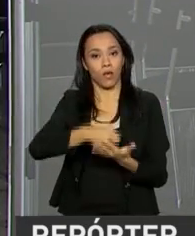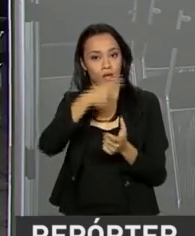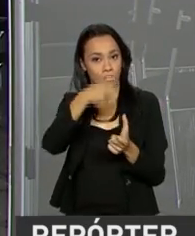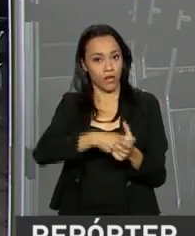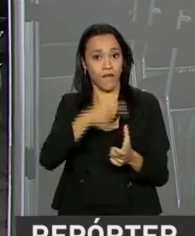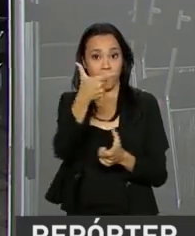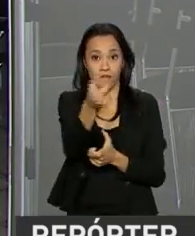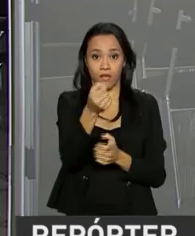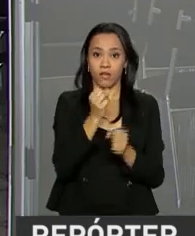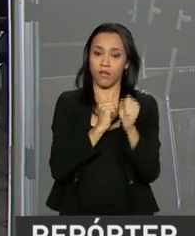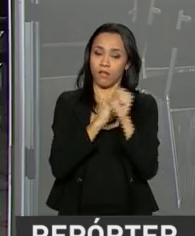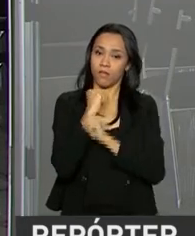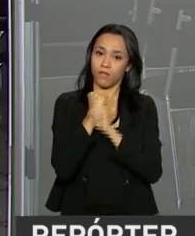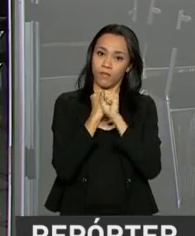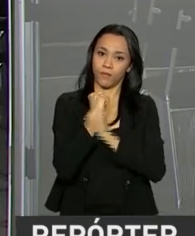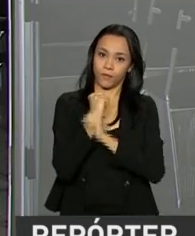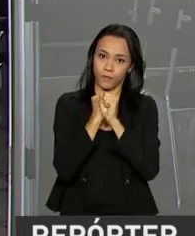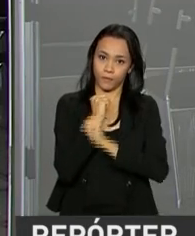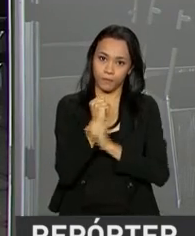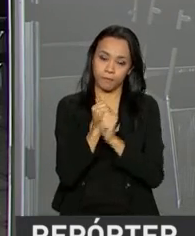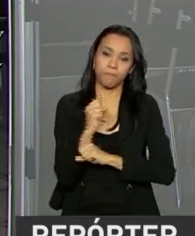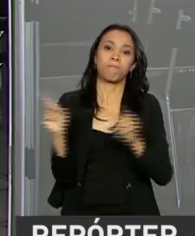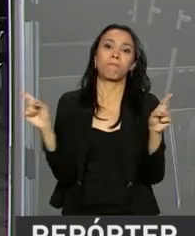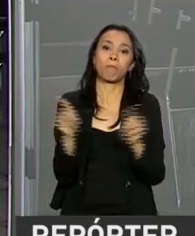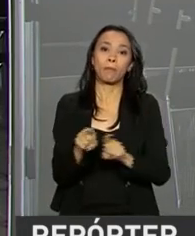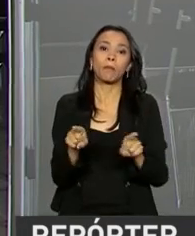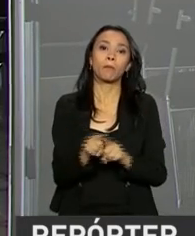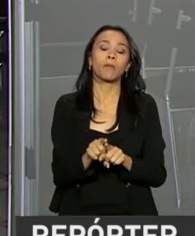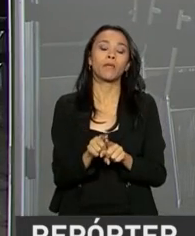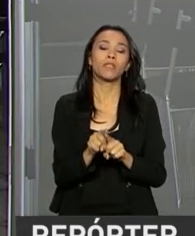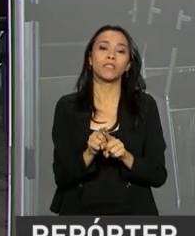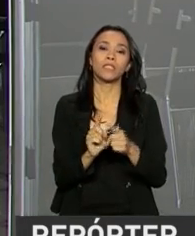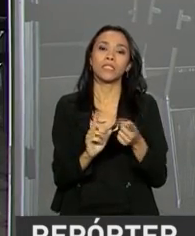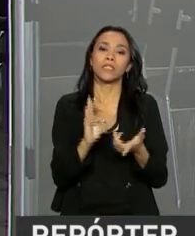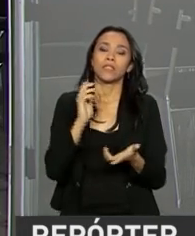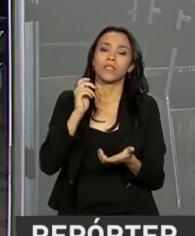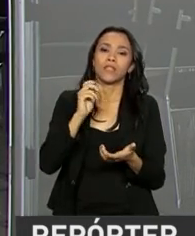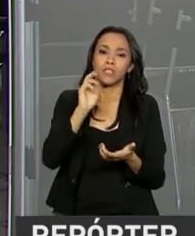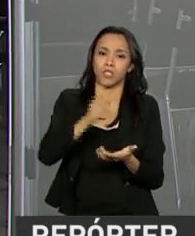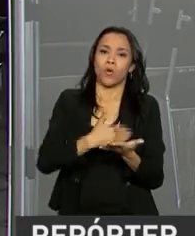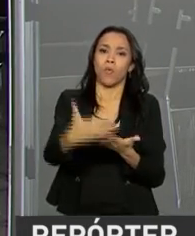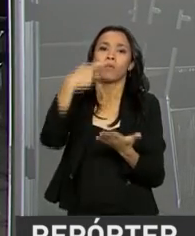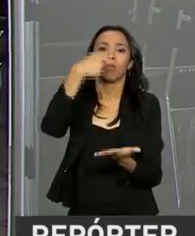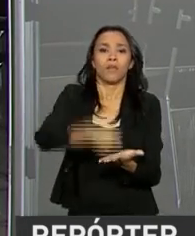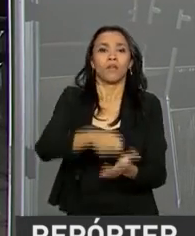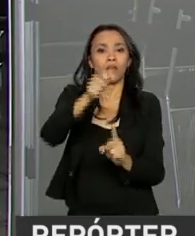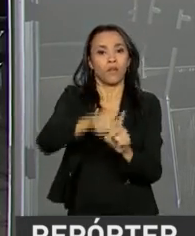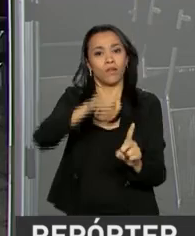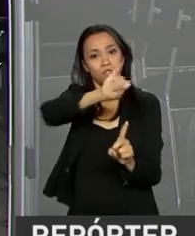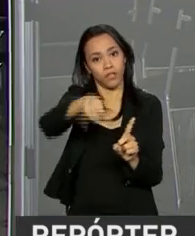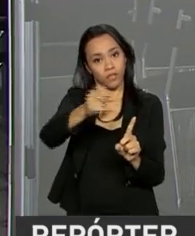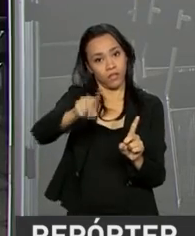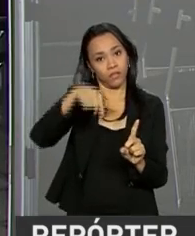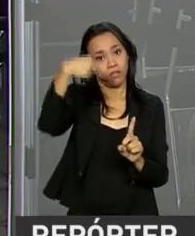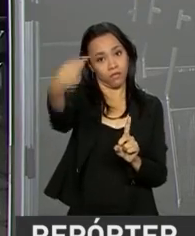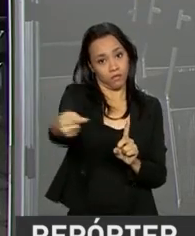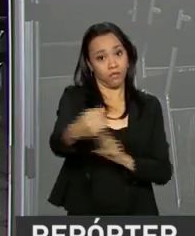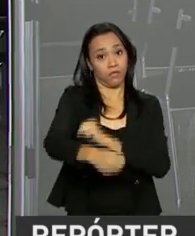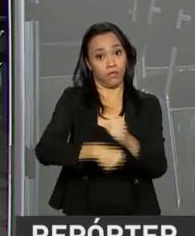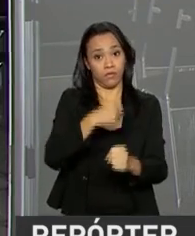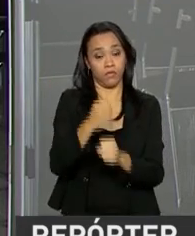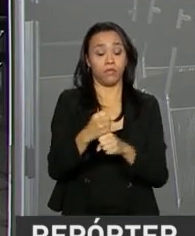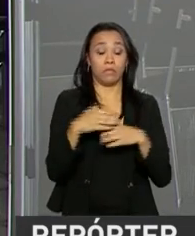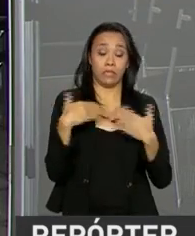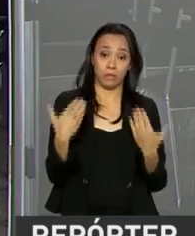20 anos além da suspensão dos pagamentos até janeiro do ano que vem em contrapartida os